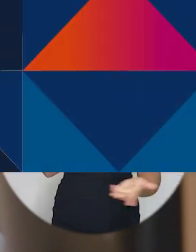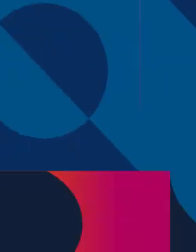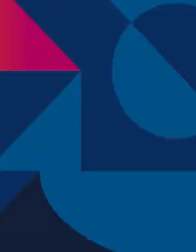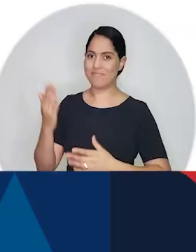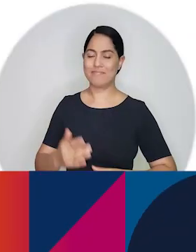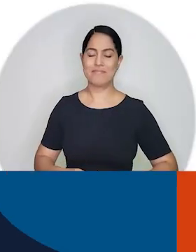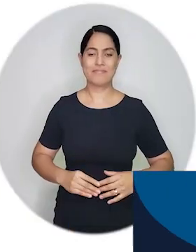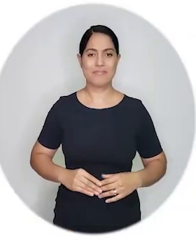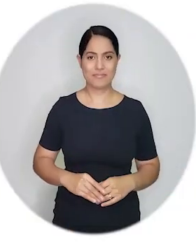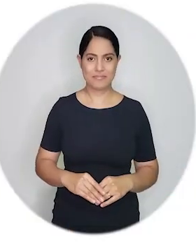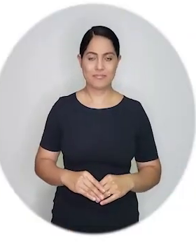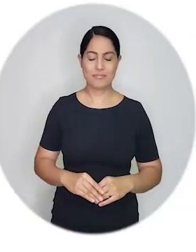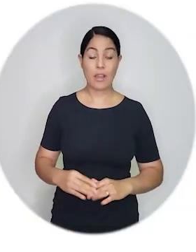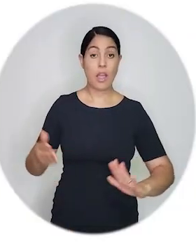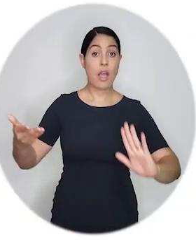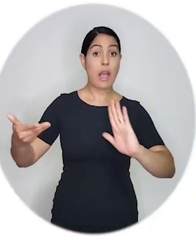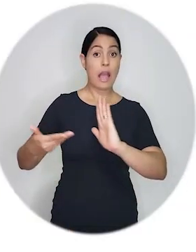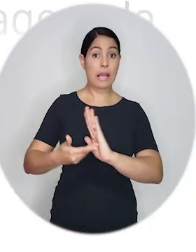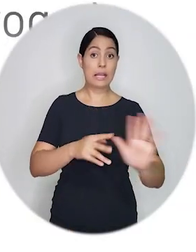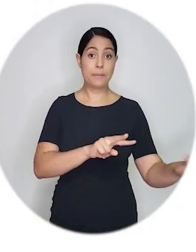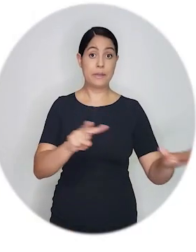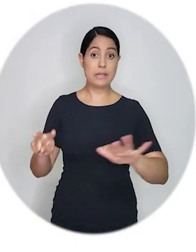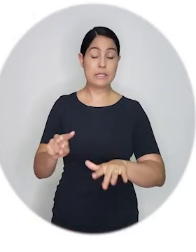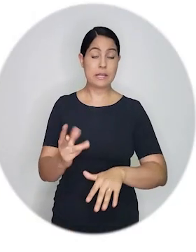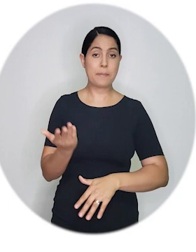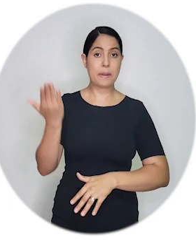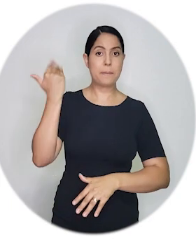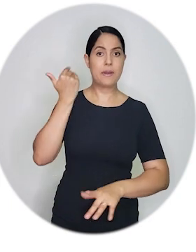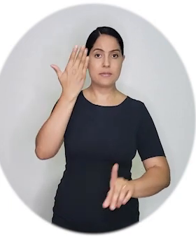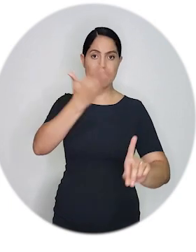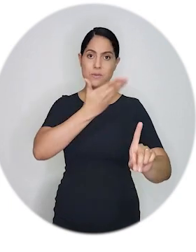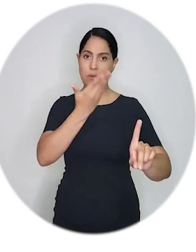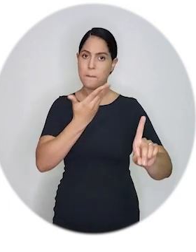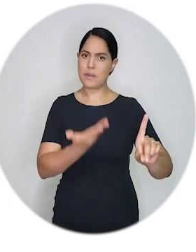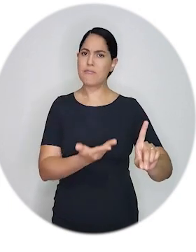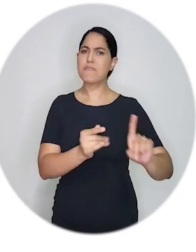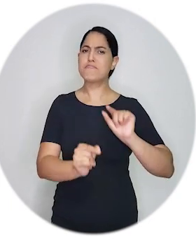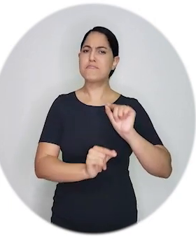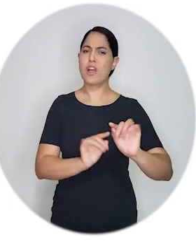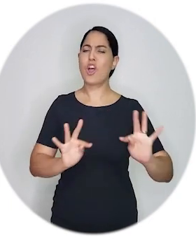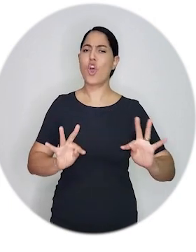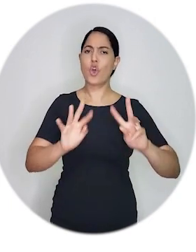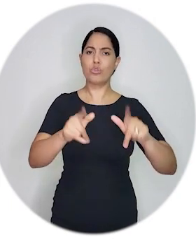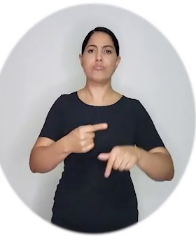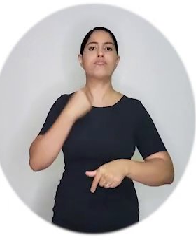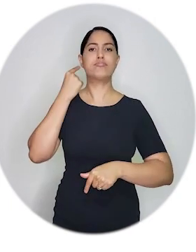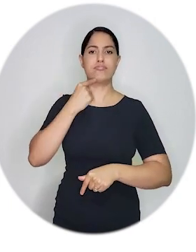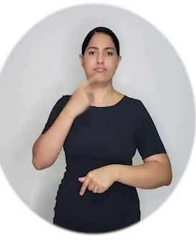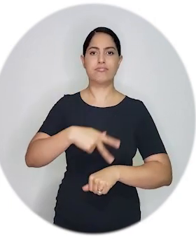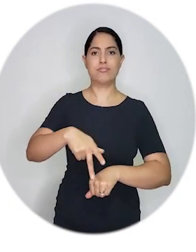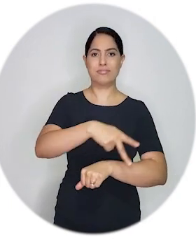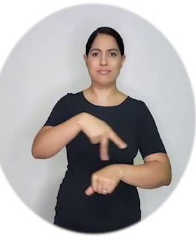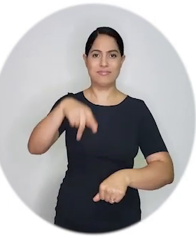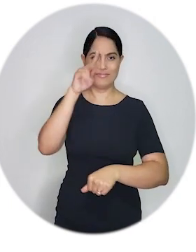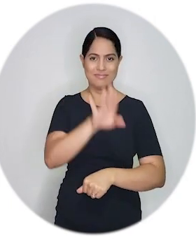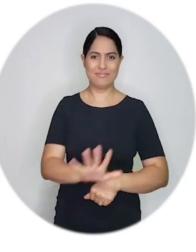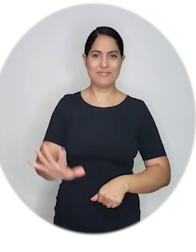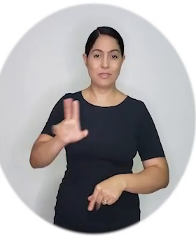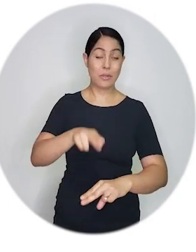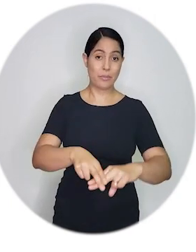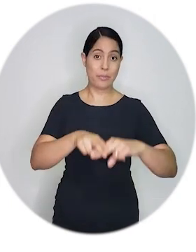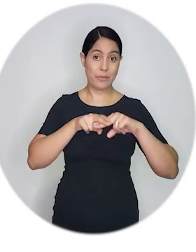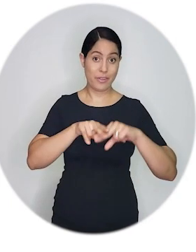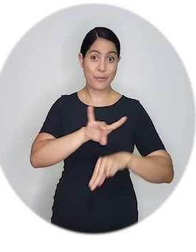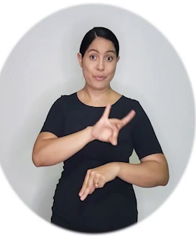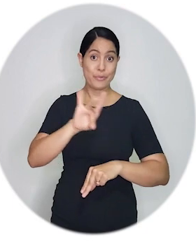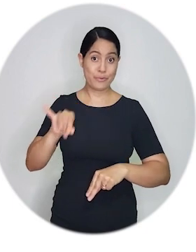Nacional. A Câmara dos Deputados realizou na última semana uma homenagem a toda a advocacia do país pelo Dia do